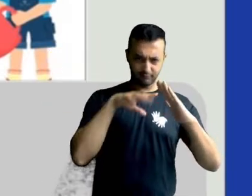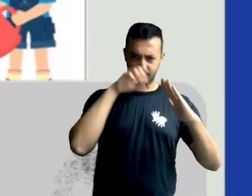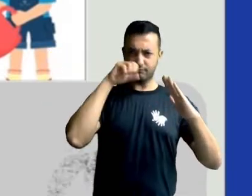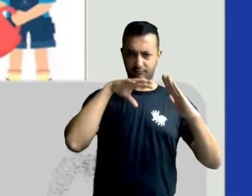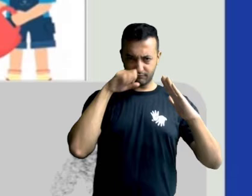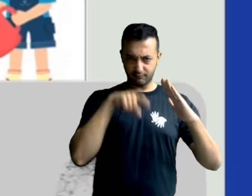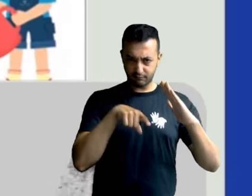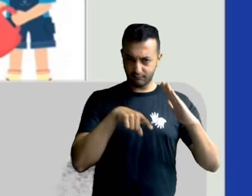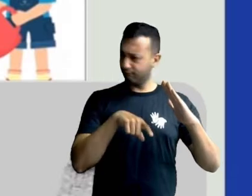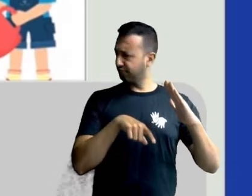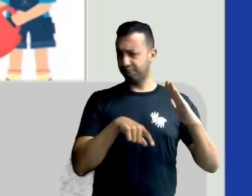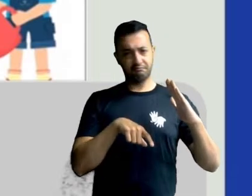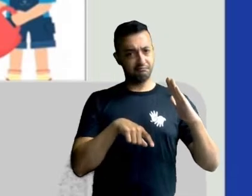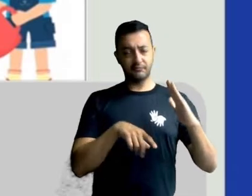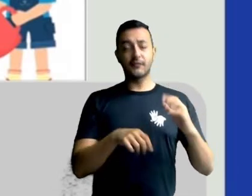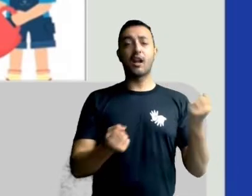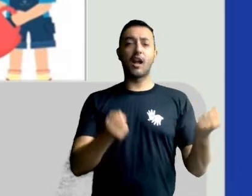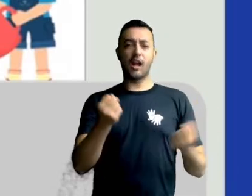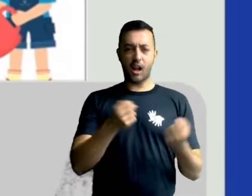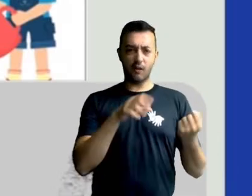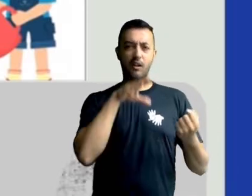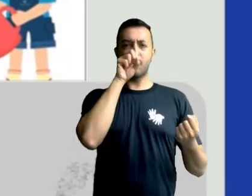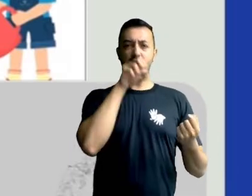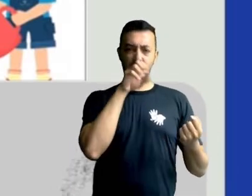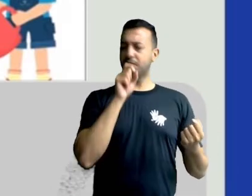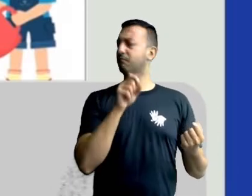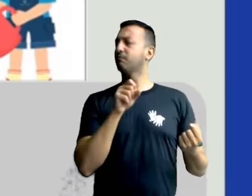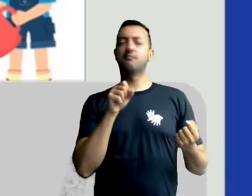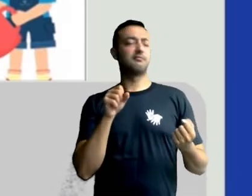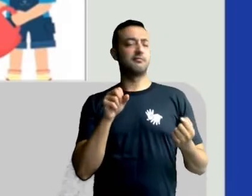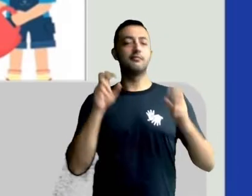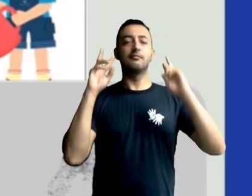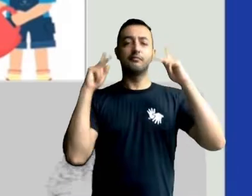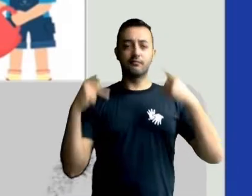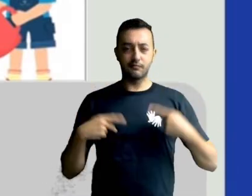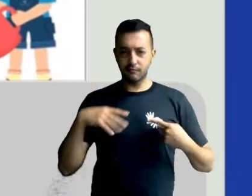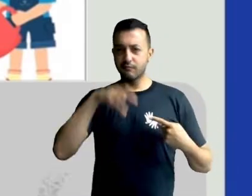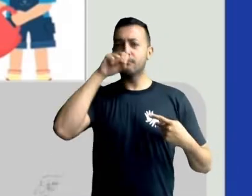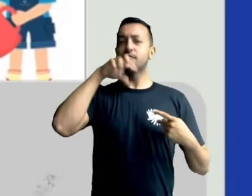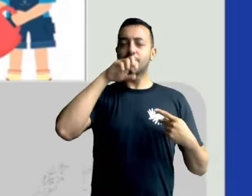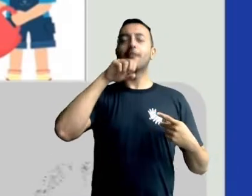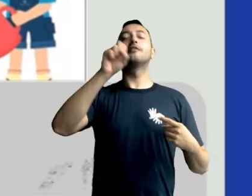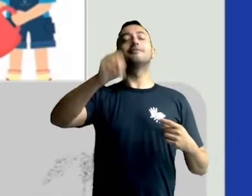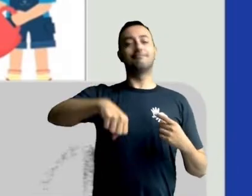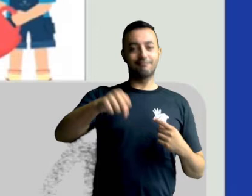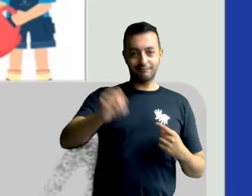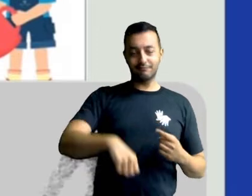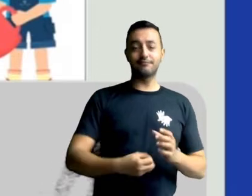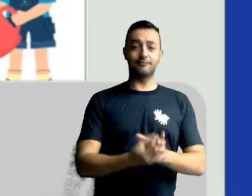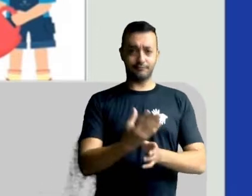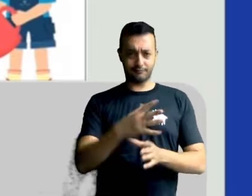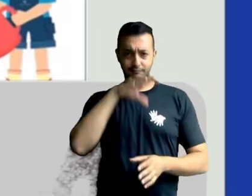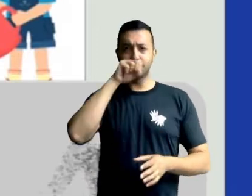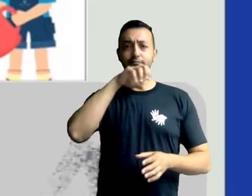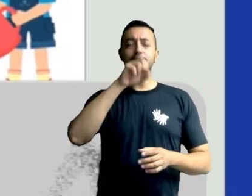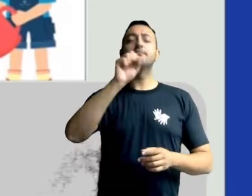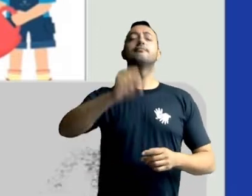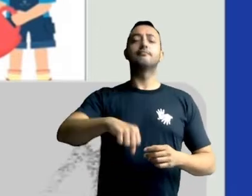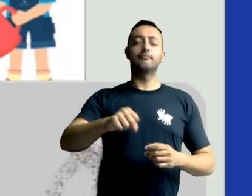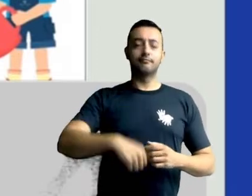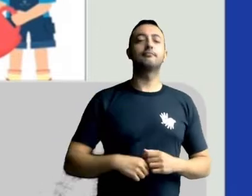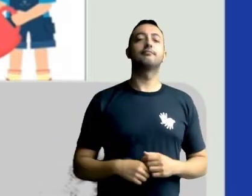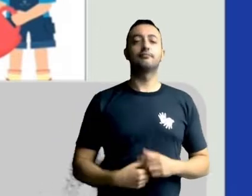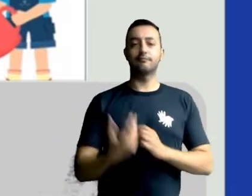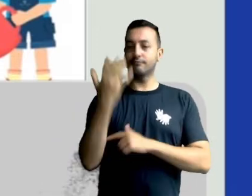ela respira? Não. Um carro respira? Não. Um ser humano respira? Sim. Uma plantinha